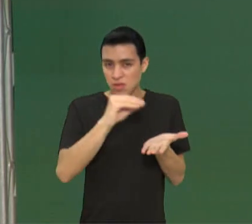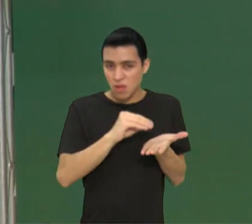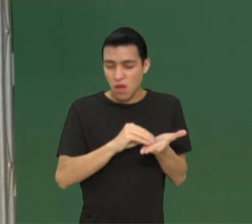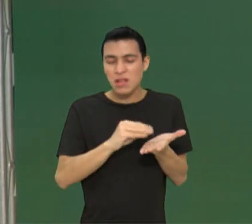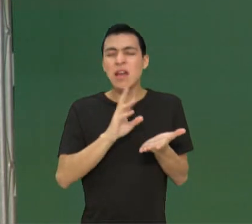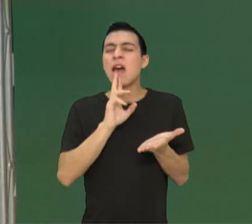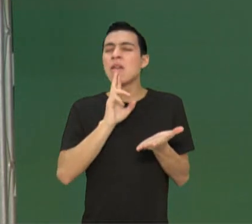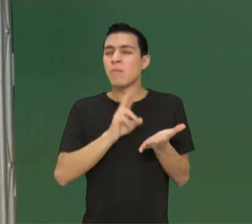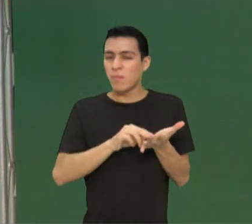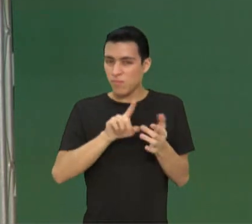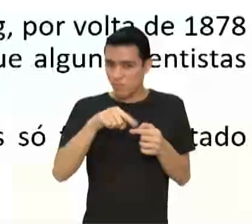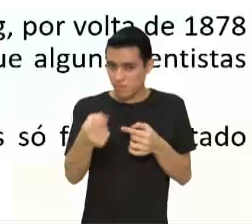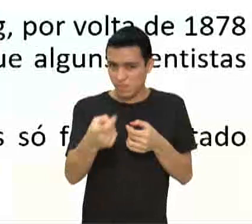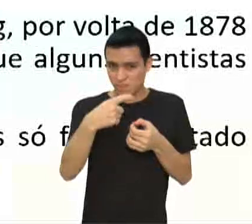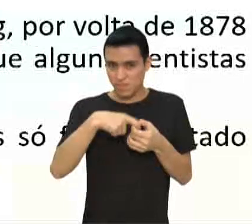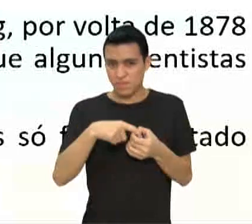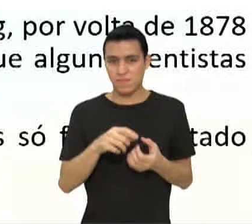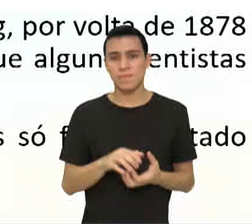resolve, já volto.